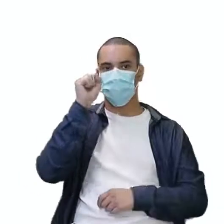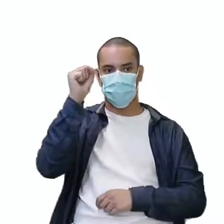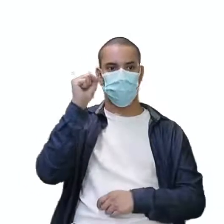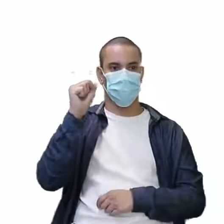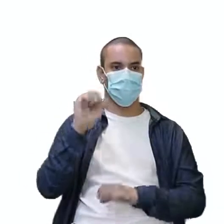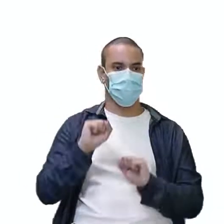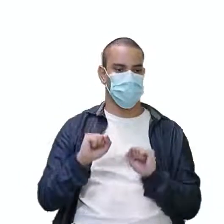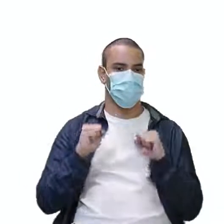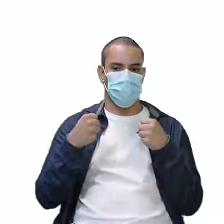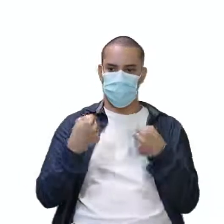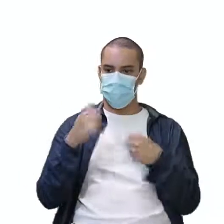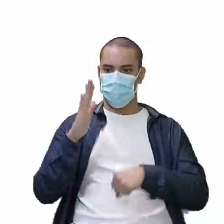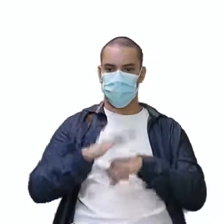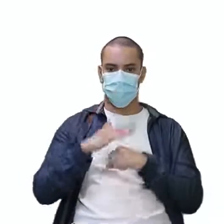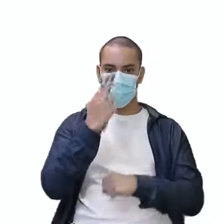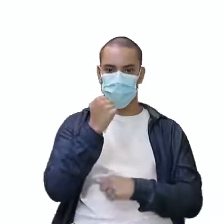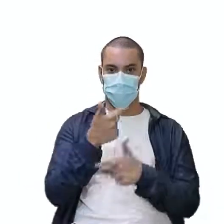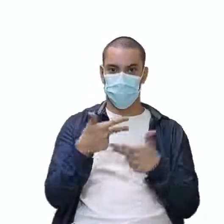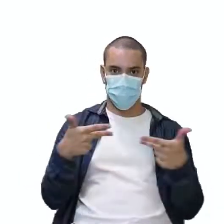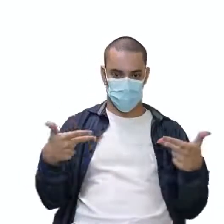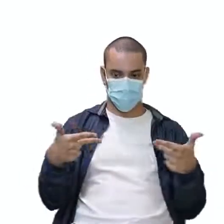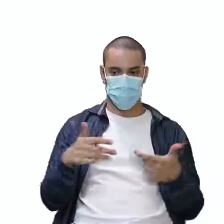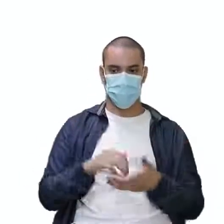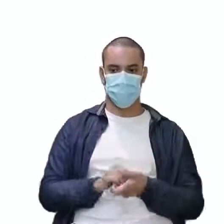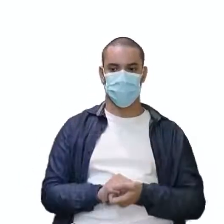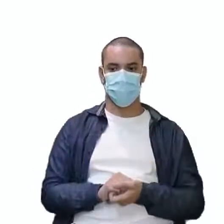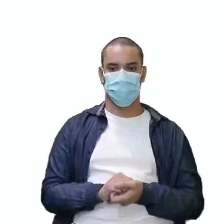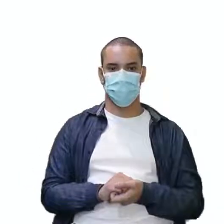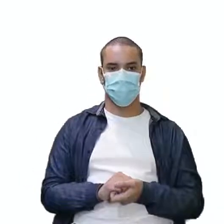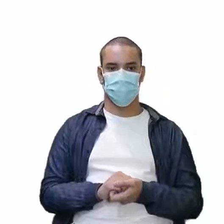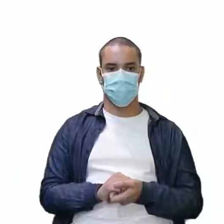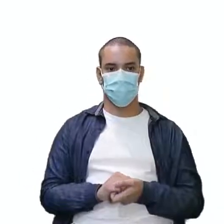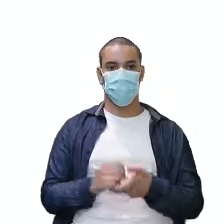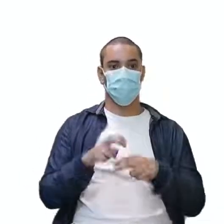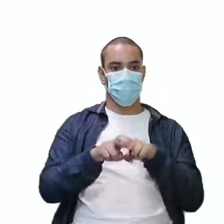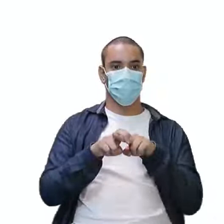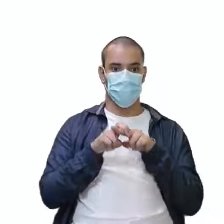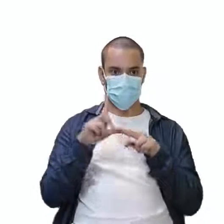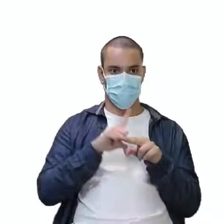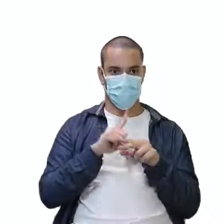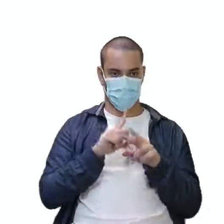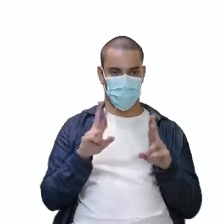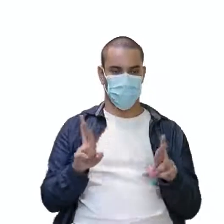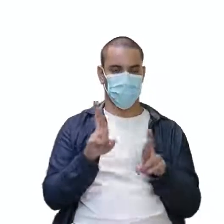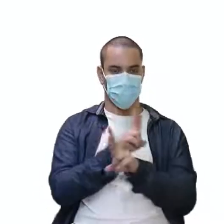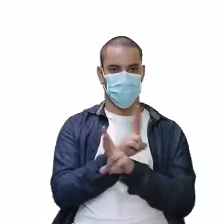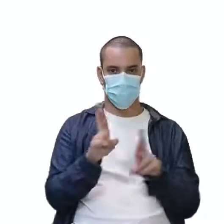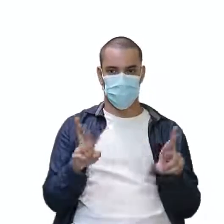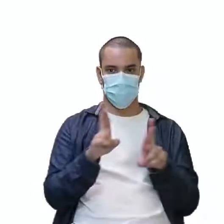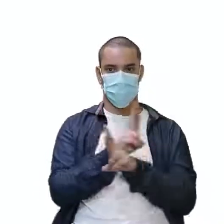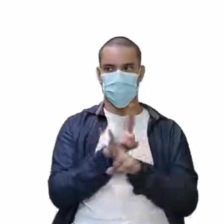mais resistentes, seja mais nutrida, certo? Então, aqui você vai ter relações